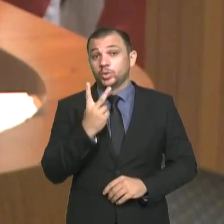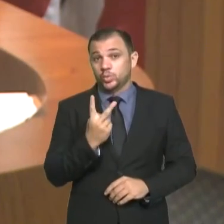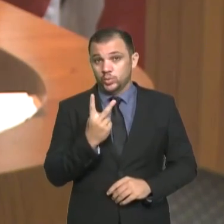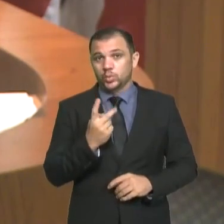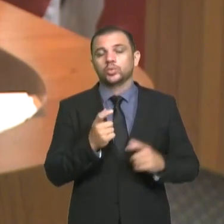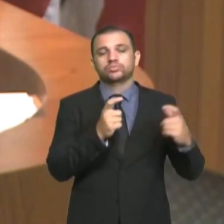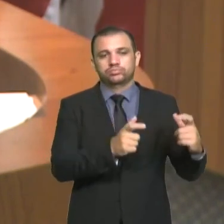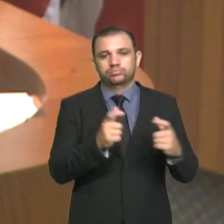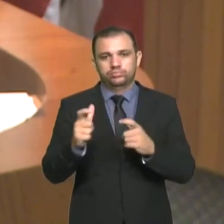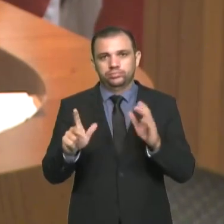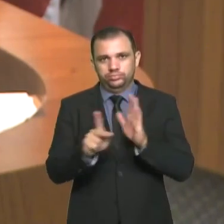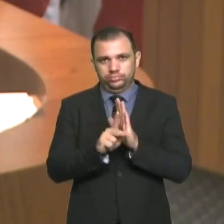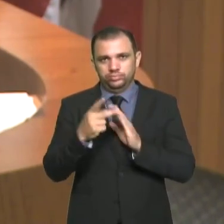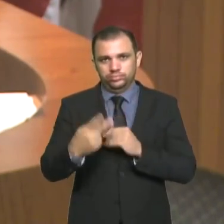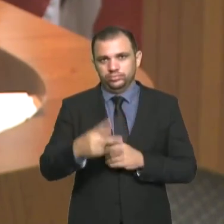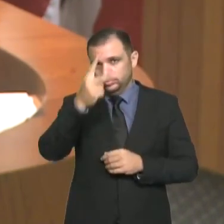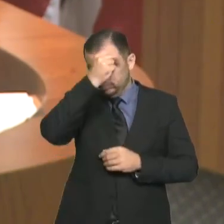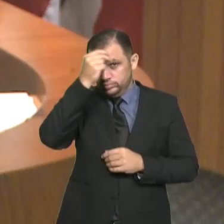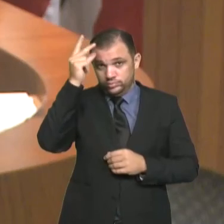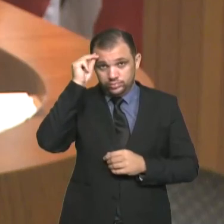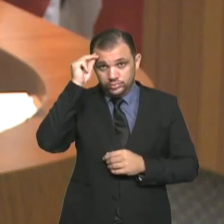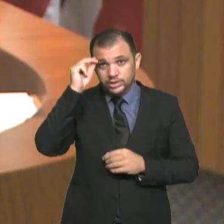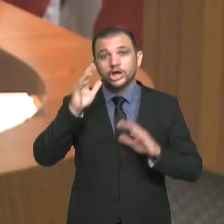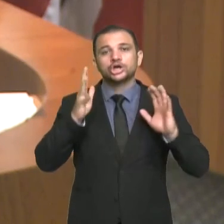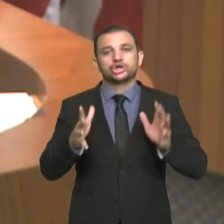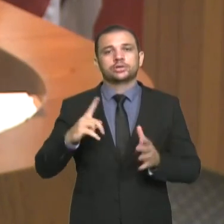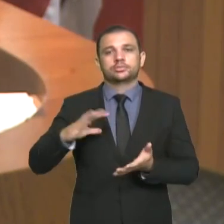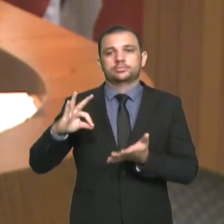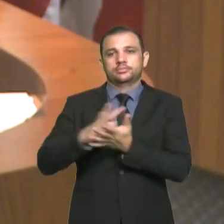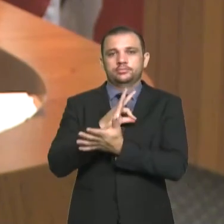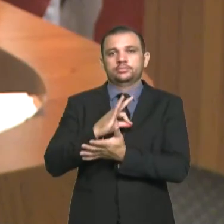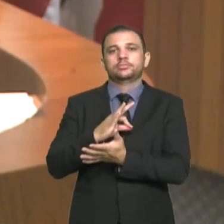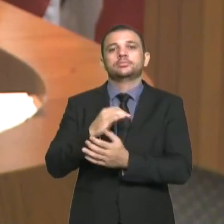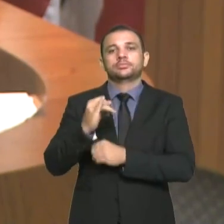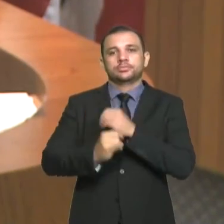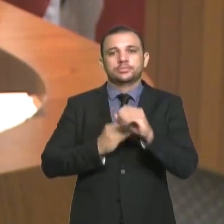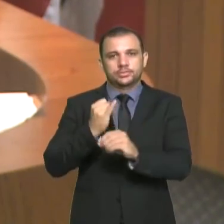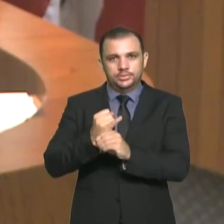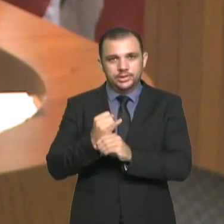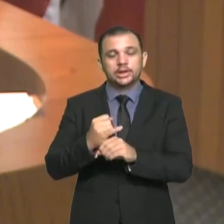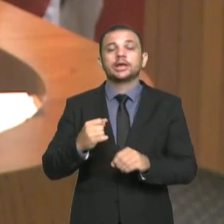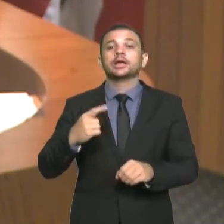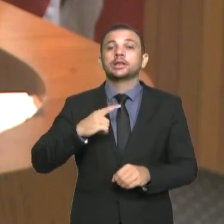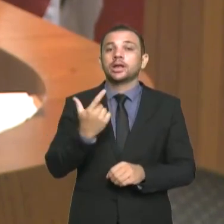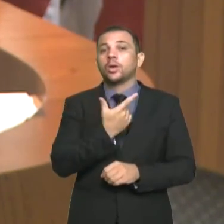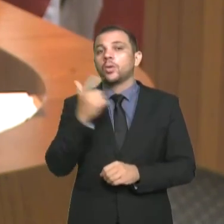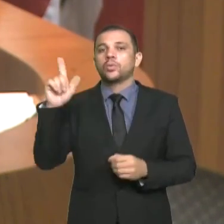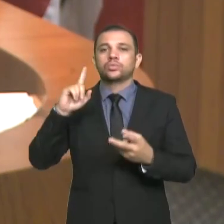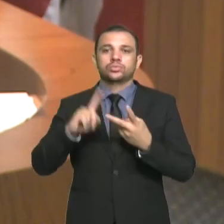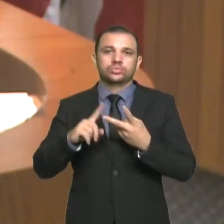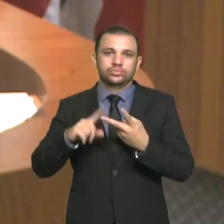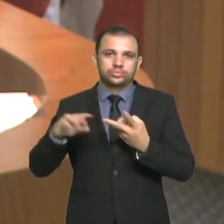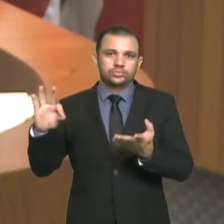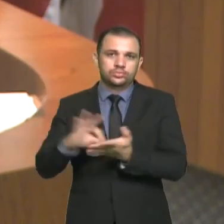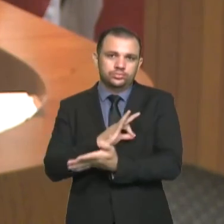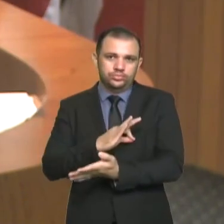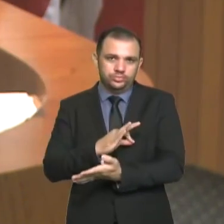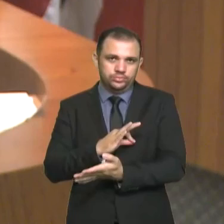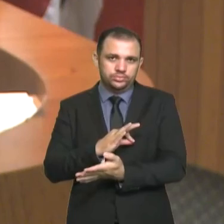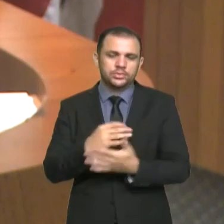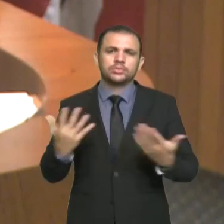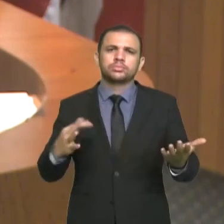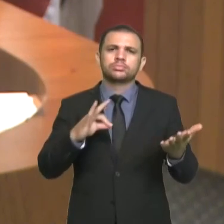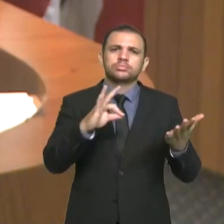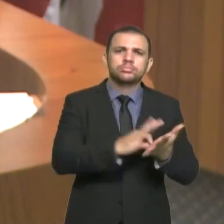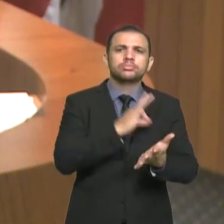2 órgãos municipais que já têm contrato de internet tiveram outro contrato. Ou seja, como é que você contrata 2 vezes